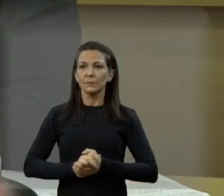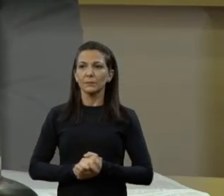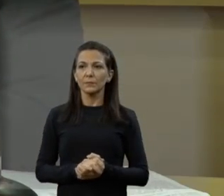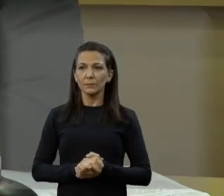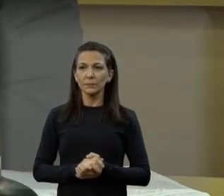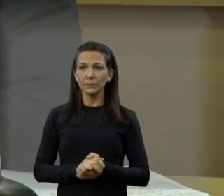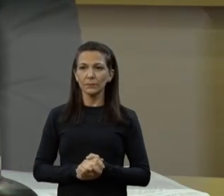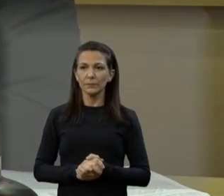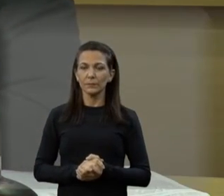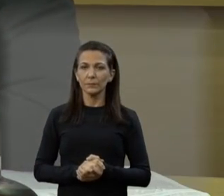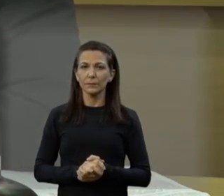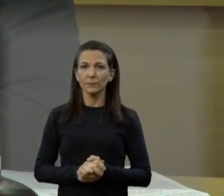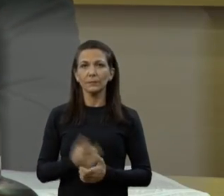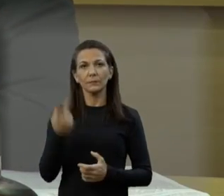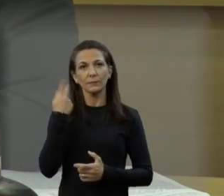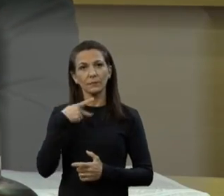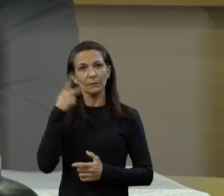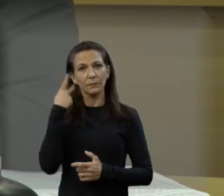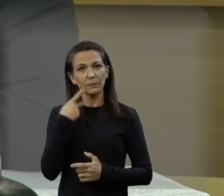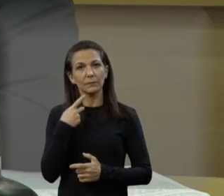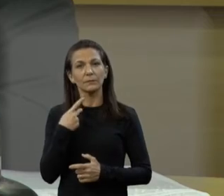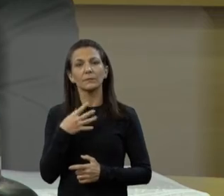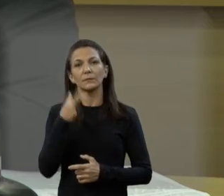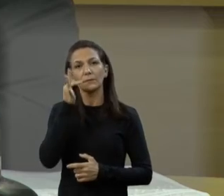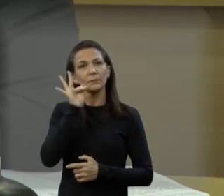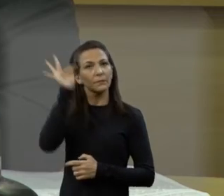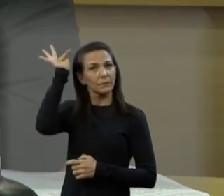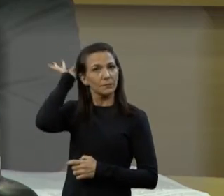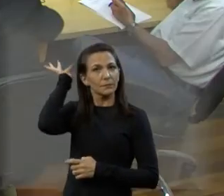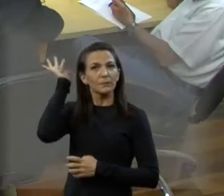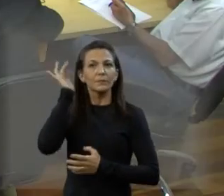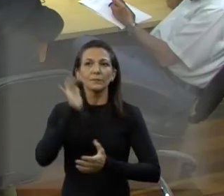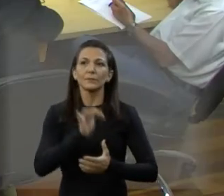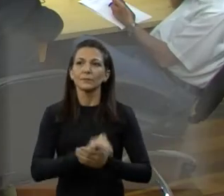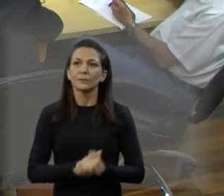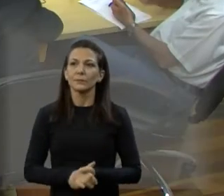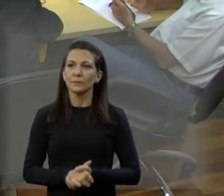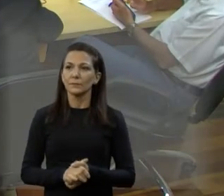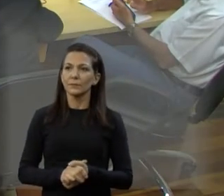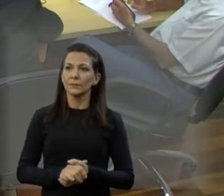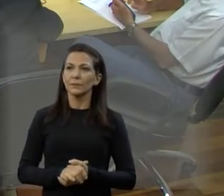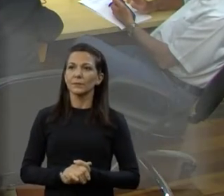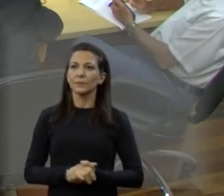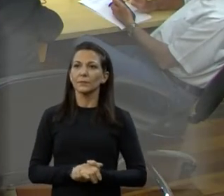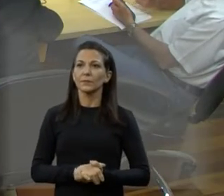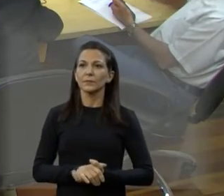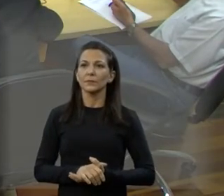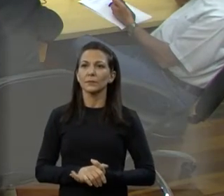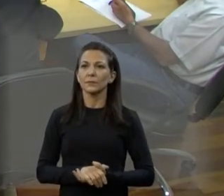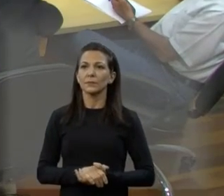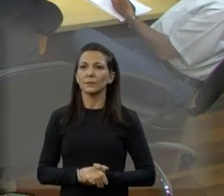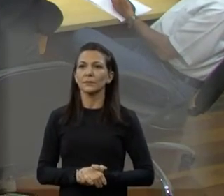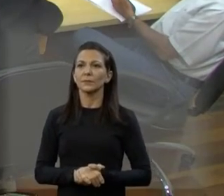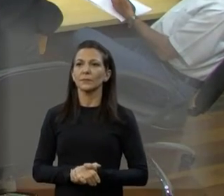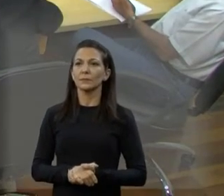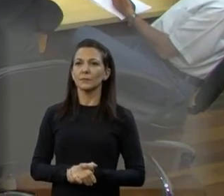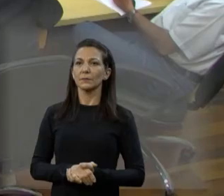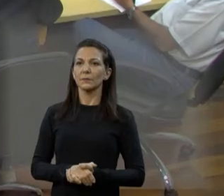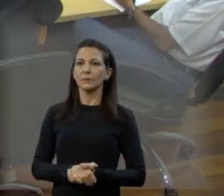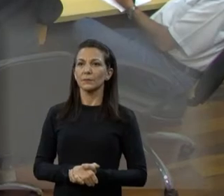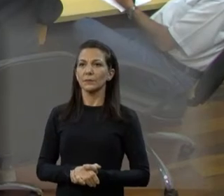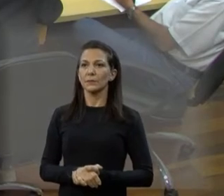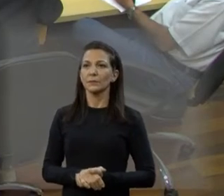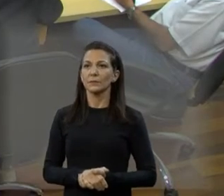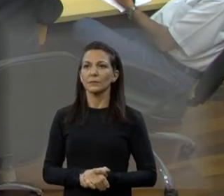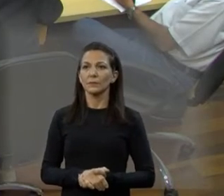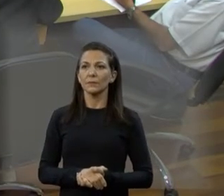em qual a palavra vereadora Fabi Vergílio e eu peço a